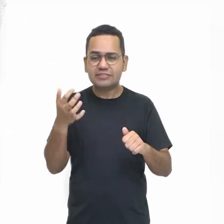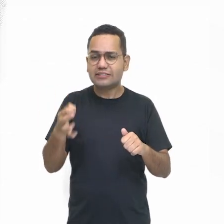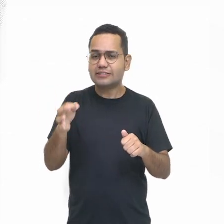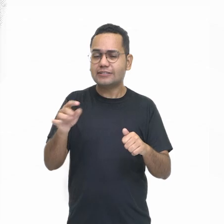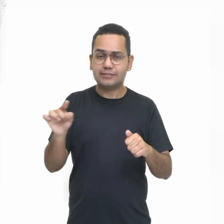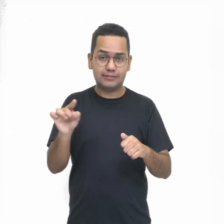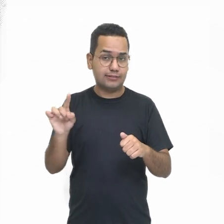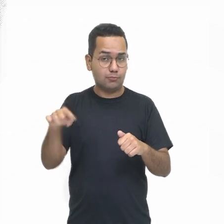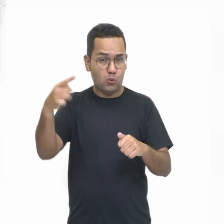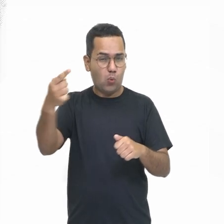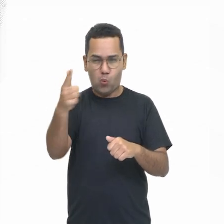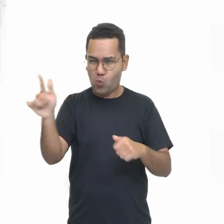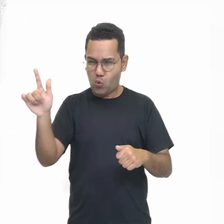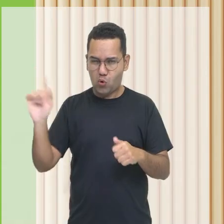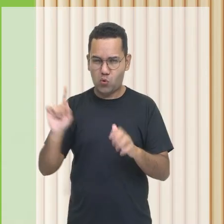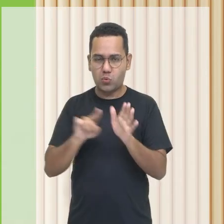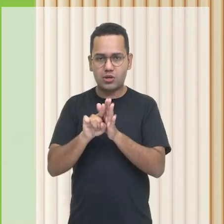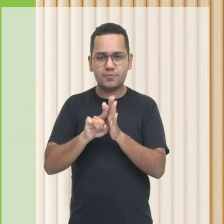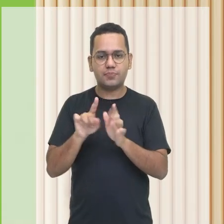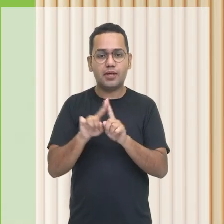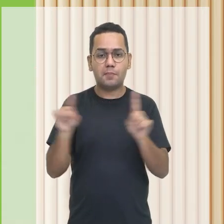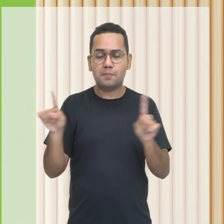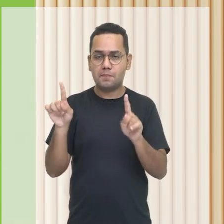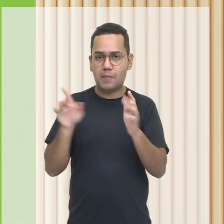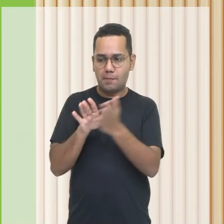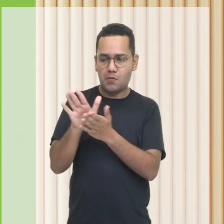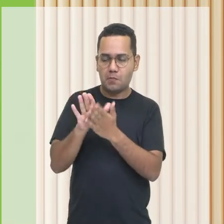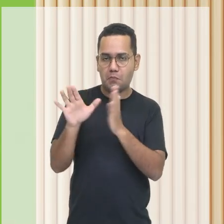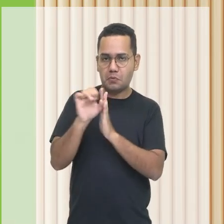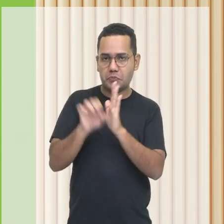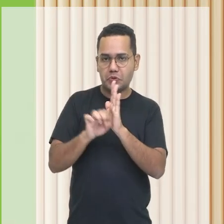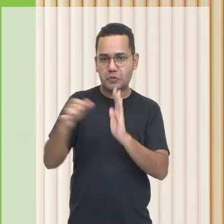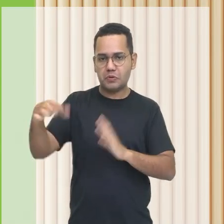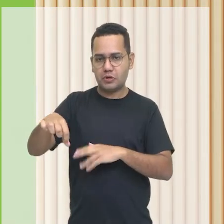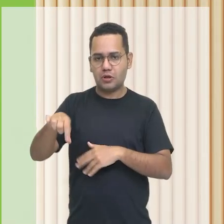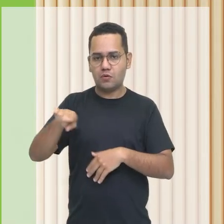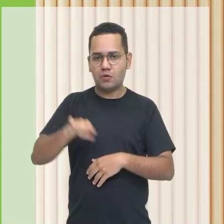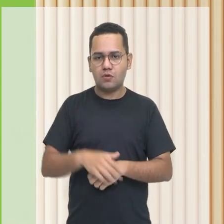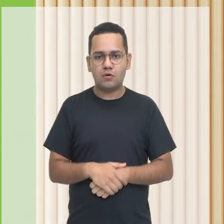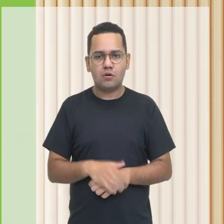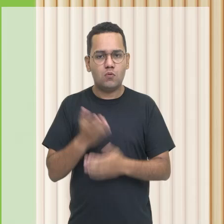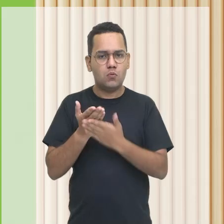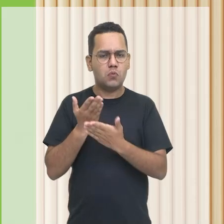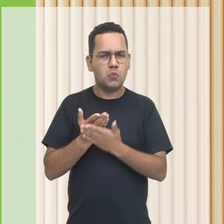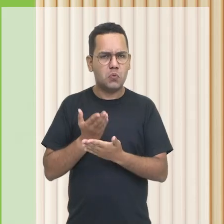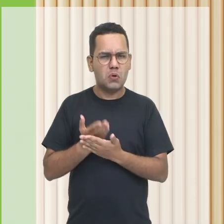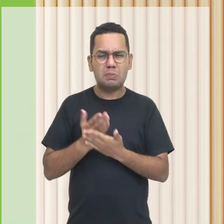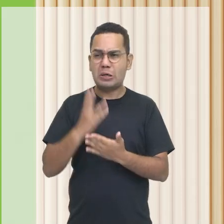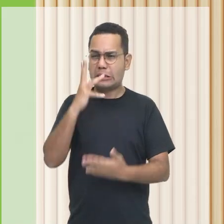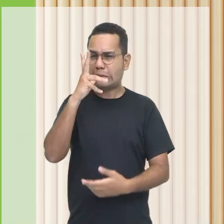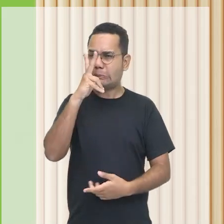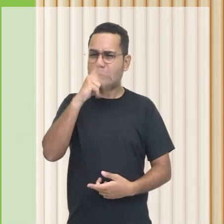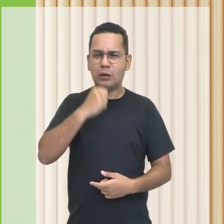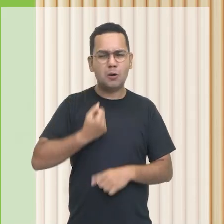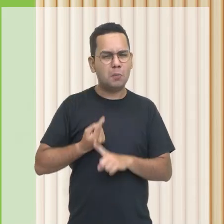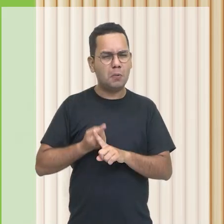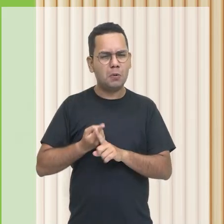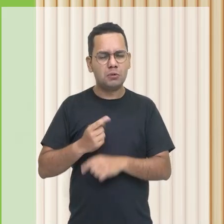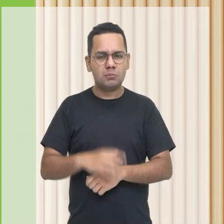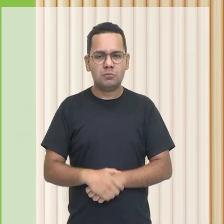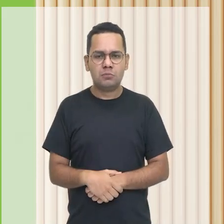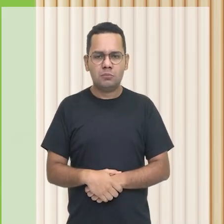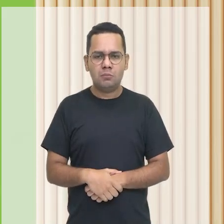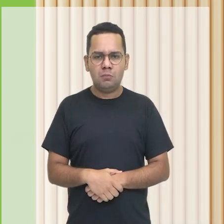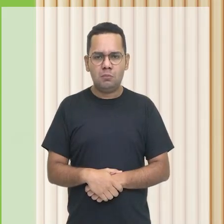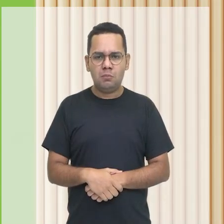publicou os seus estudos, lá no século XIX, ele demorou para publicar os seus estudos, porque ele realmente